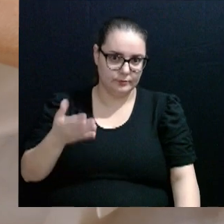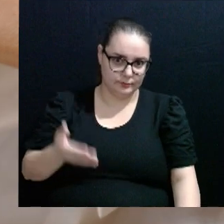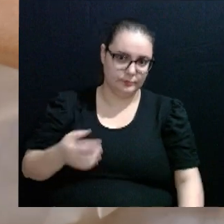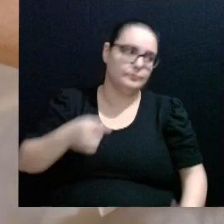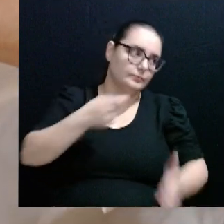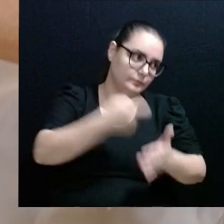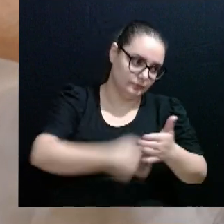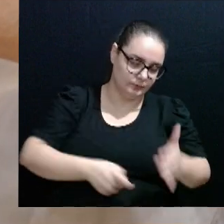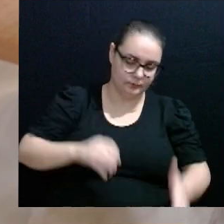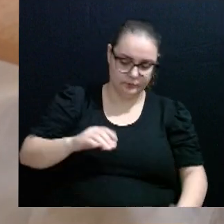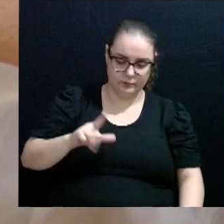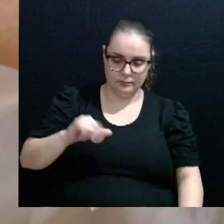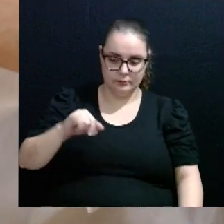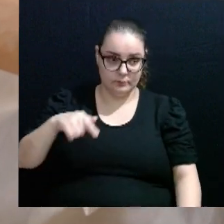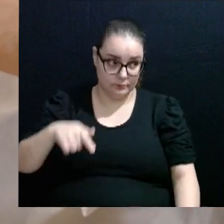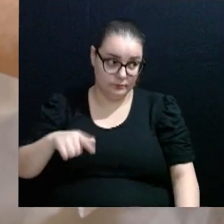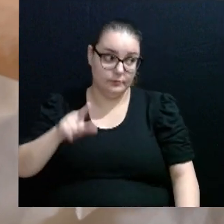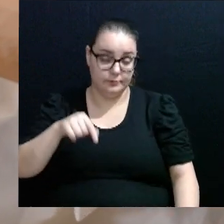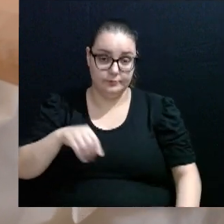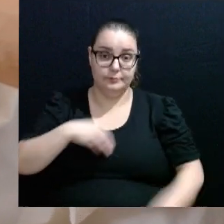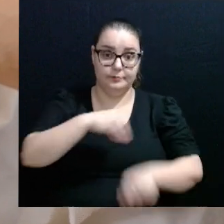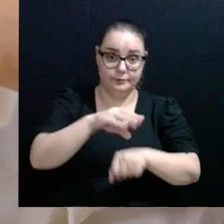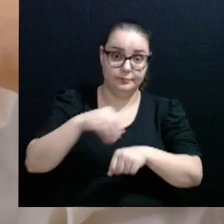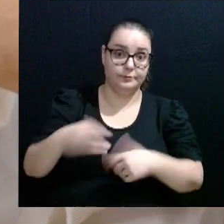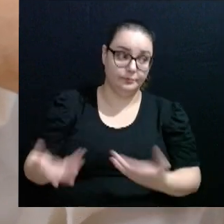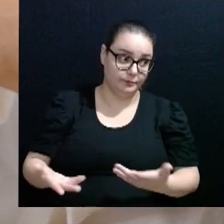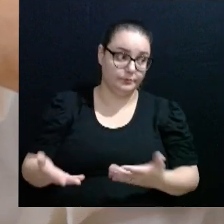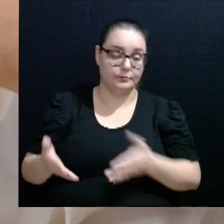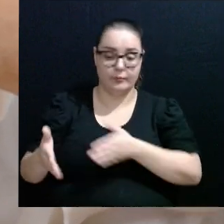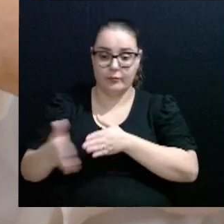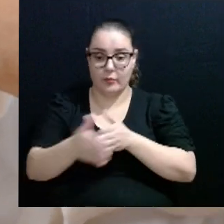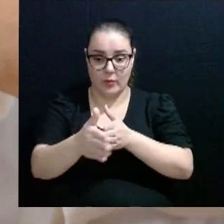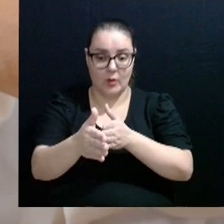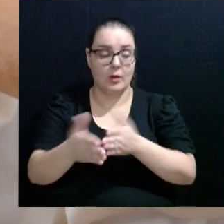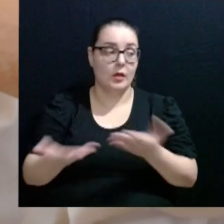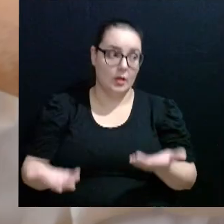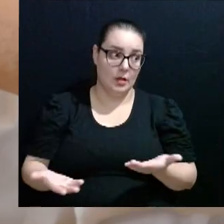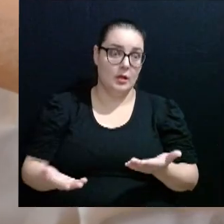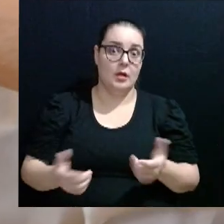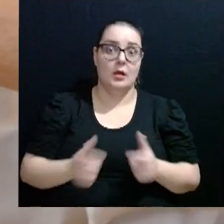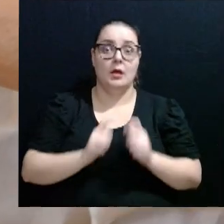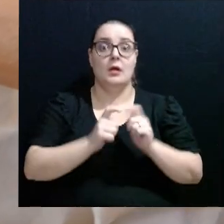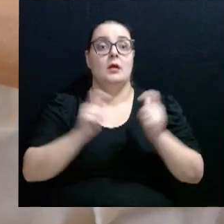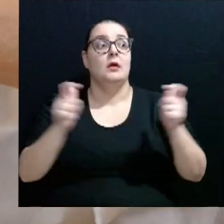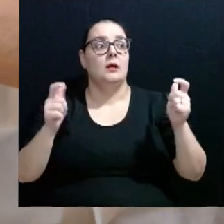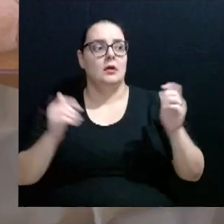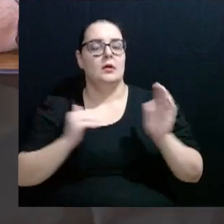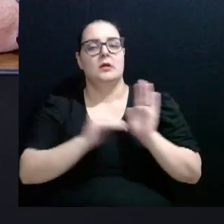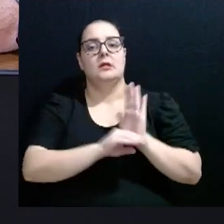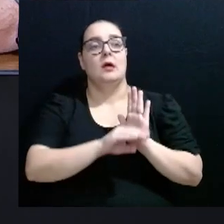dos indicadores aí que norteiam exatamente esses aumentos, né? Então,